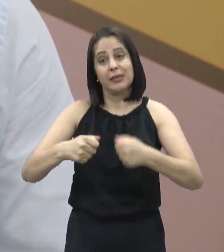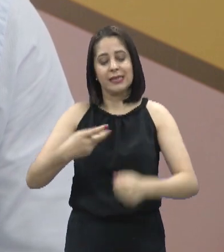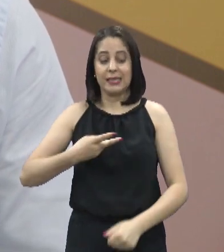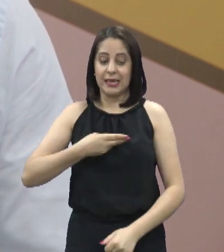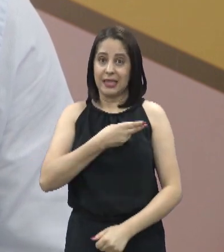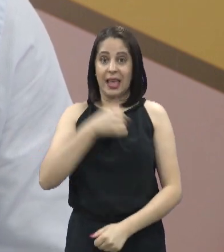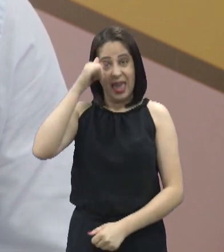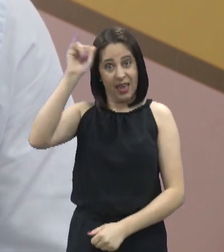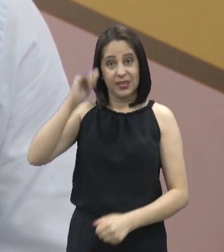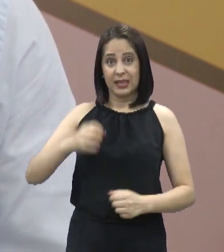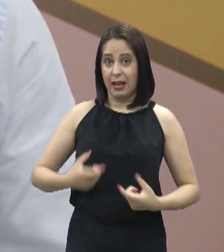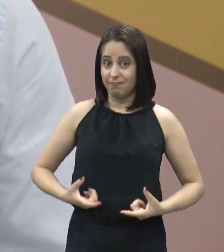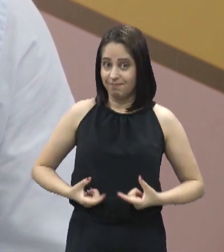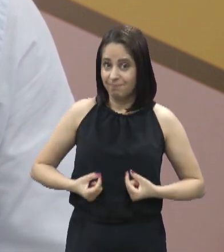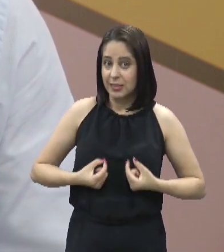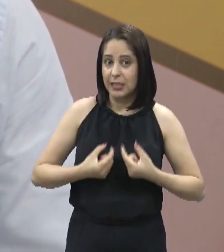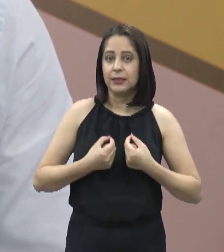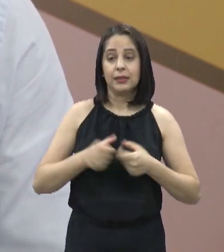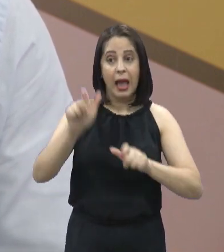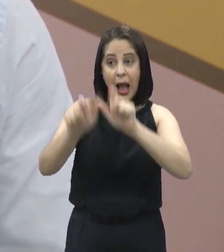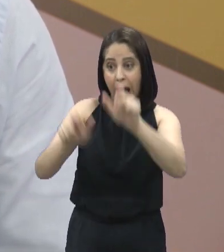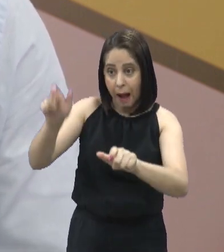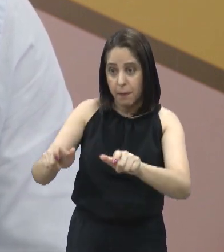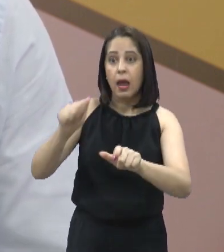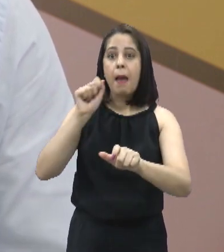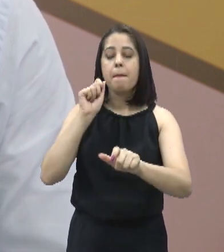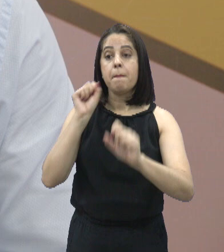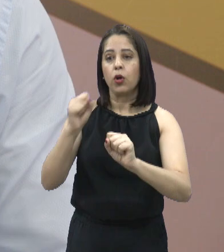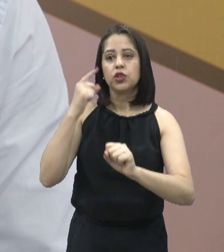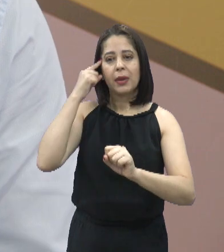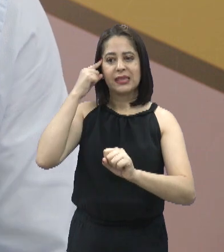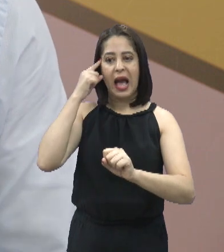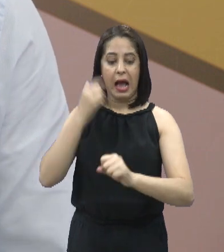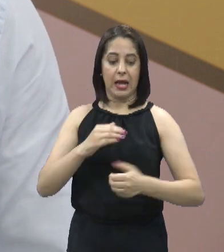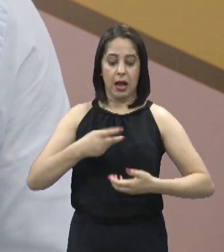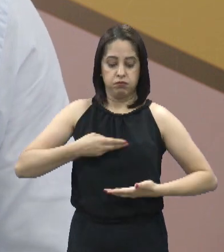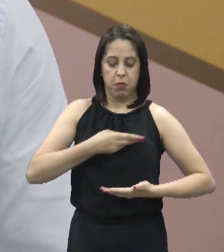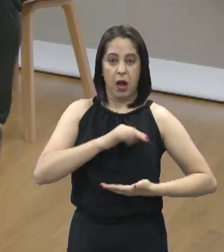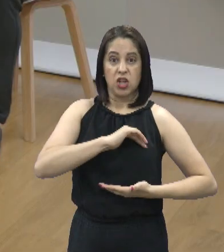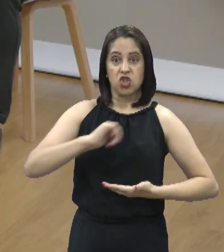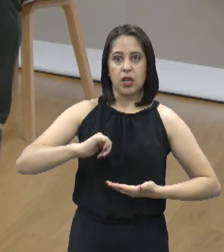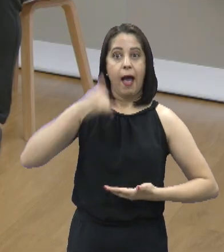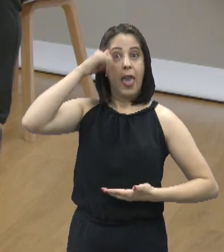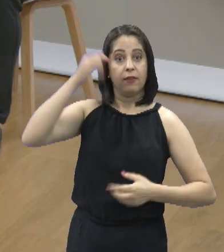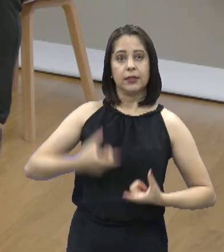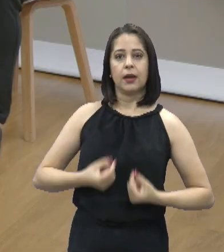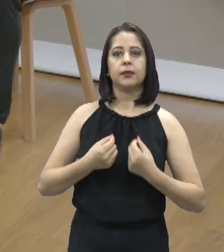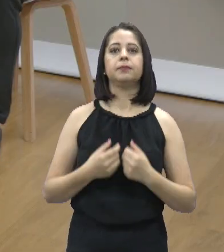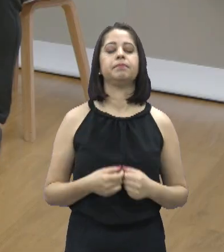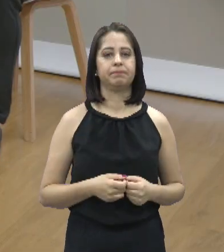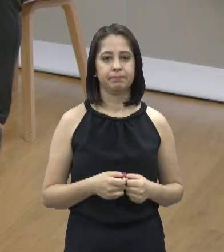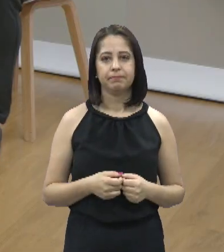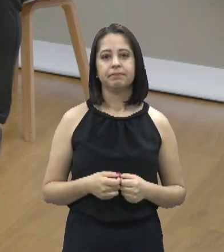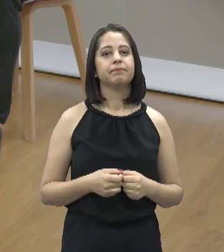risco de câncer. A mulher pode optar por retirar as mamas para prevenir um câncer de mama. Prevenir é sempre muito